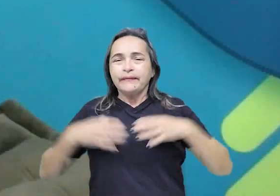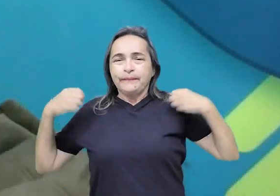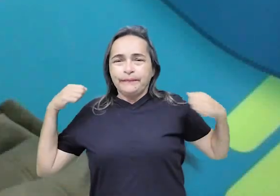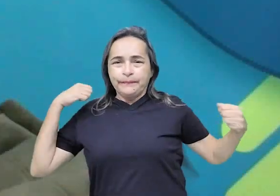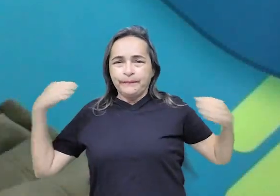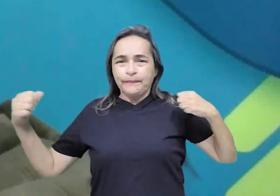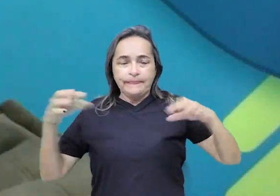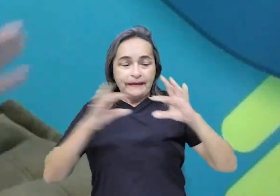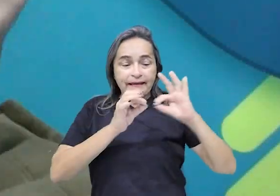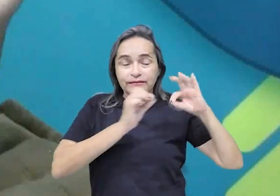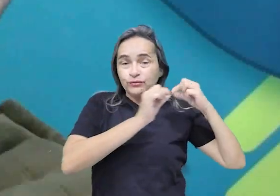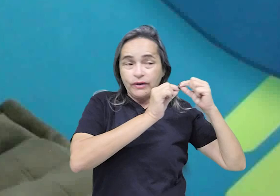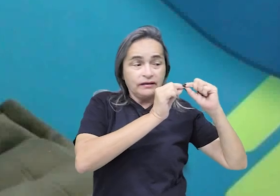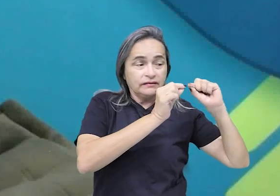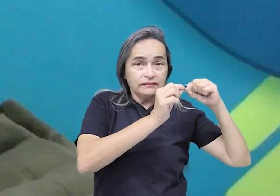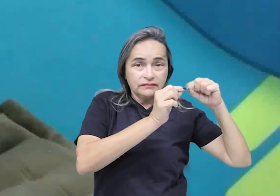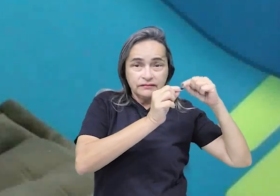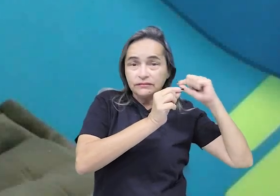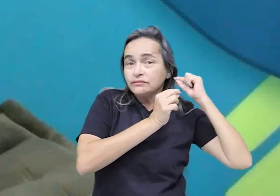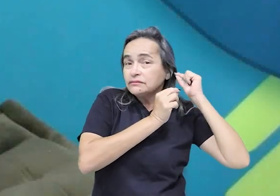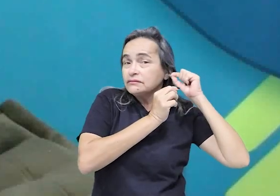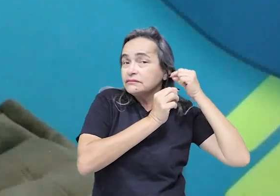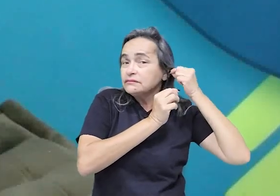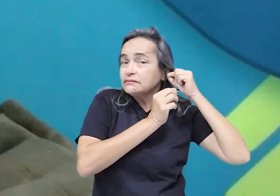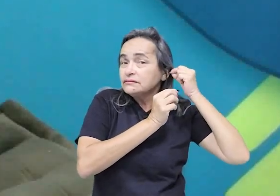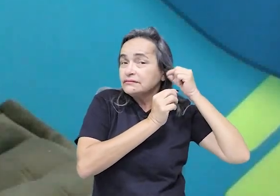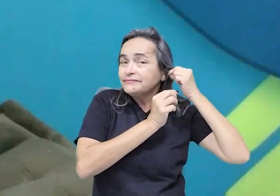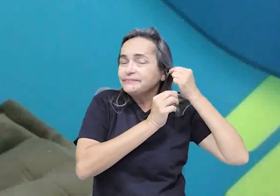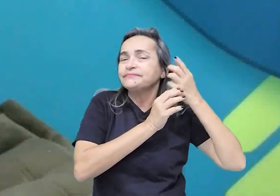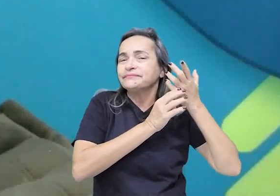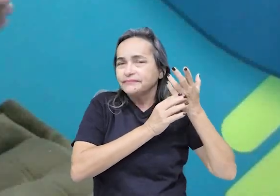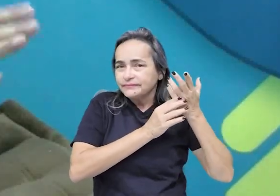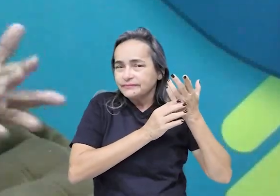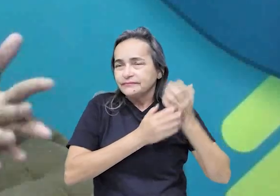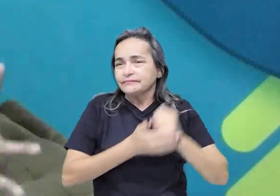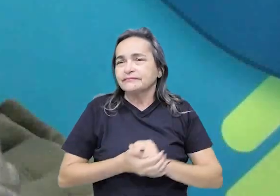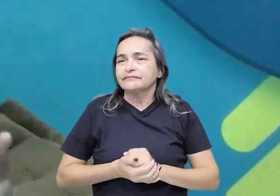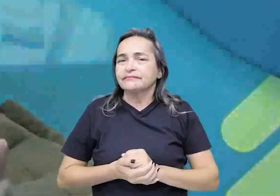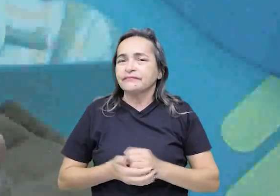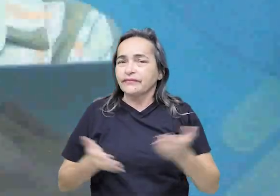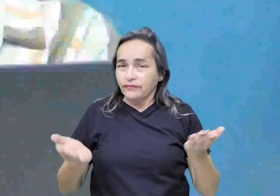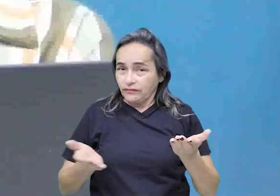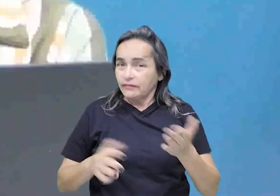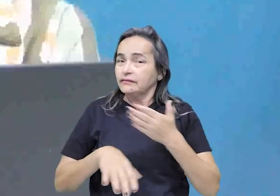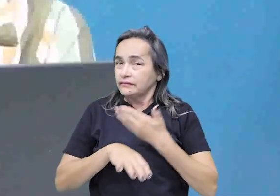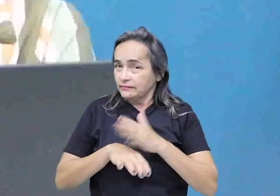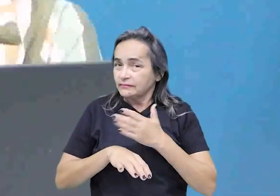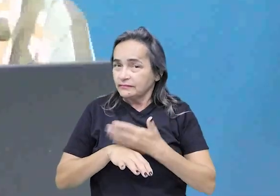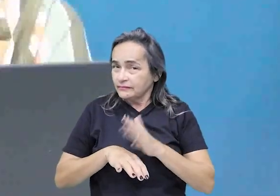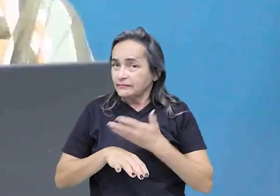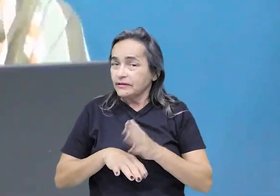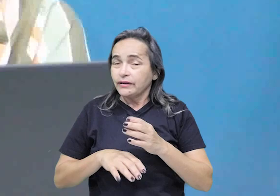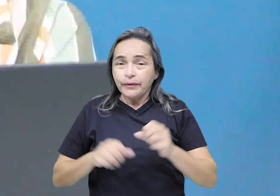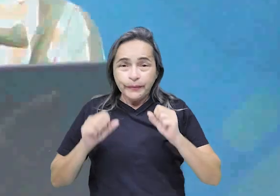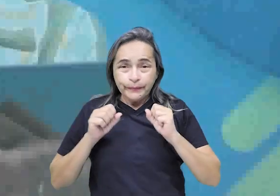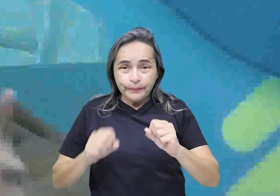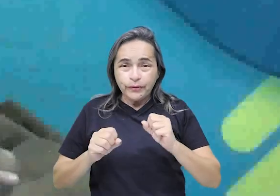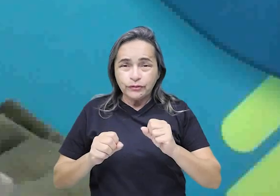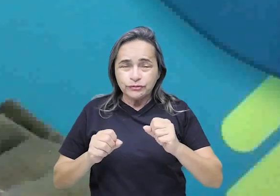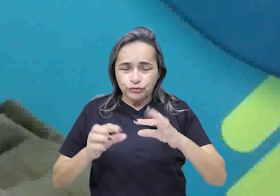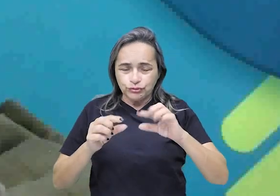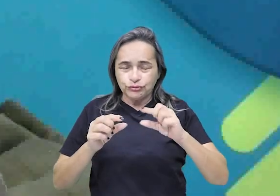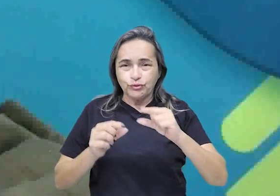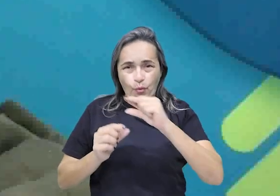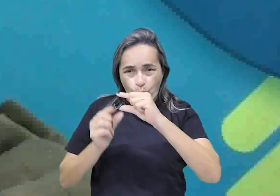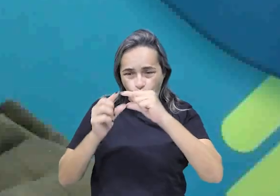limpa. Pronto, seja, aí não vai perfurar, não vai adentrar. Ou seja, com essa prática eu posso inclusive descartar o cotonete. Sim,